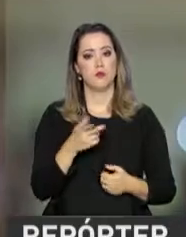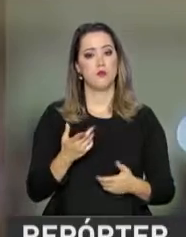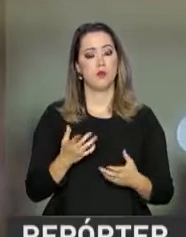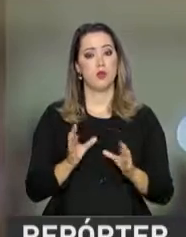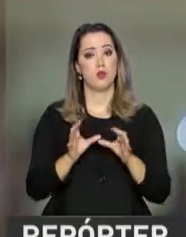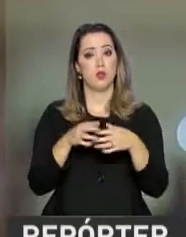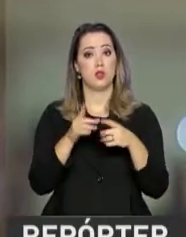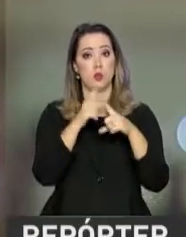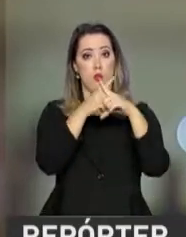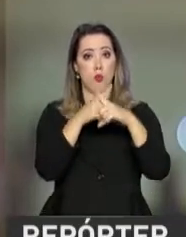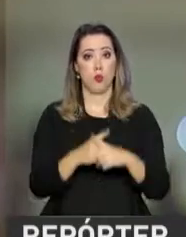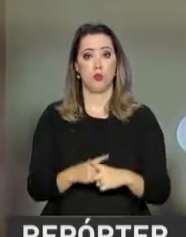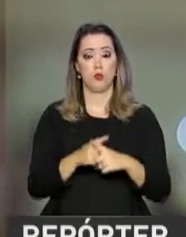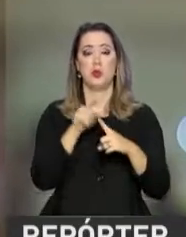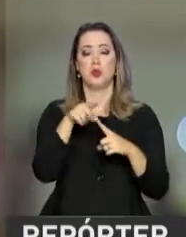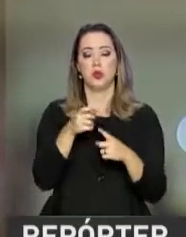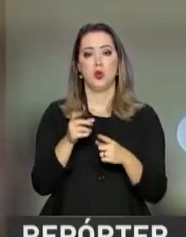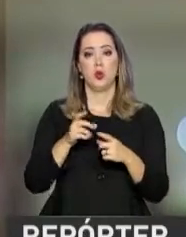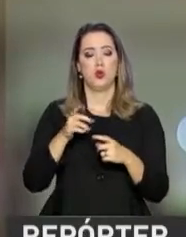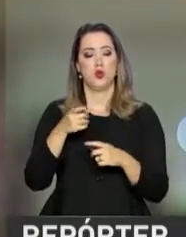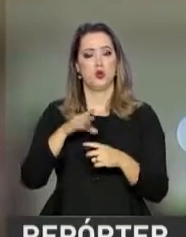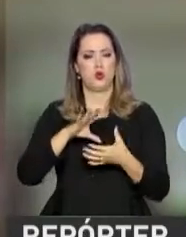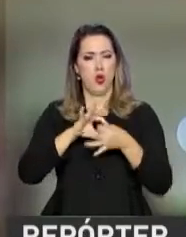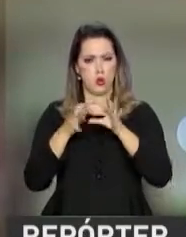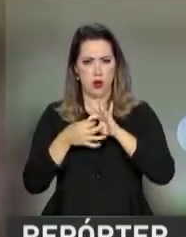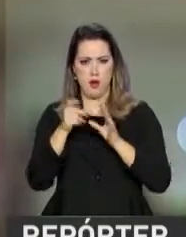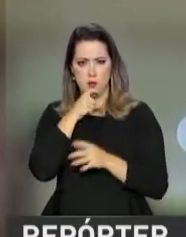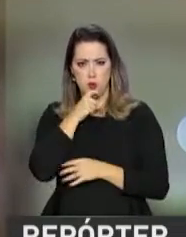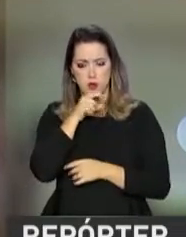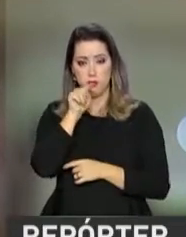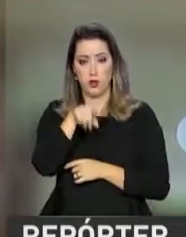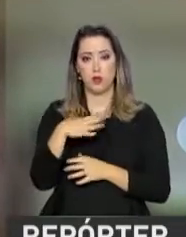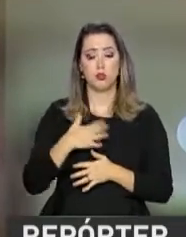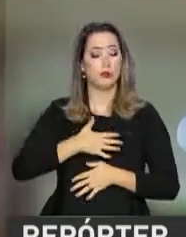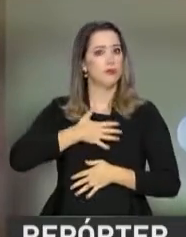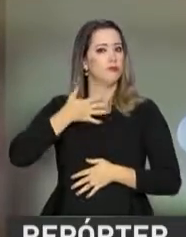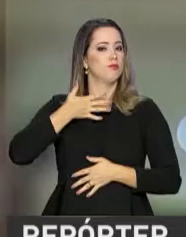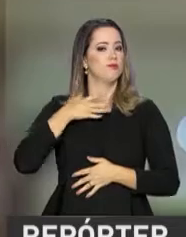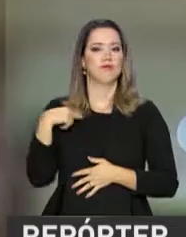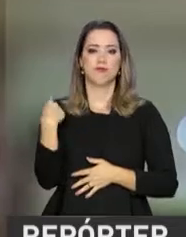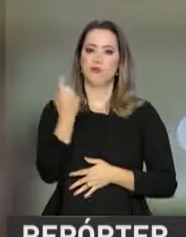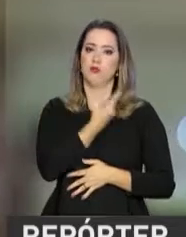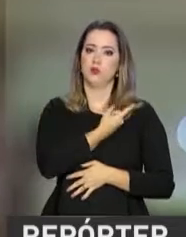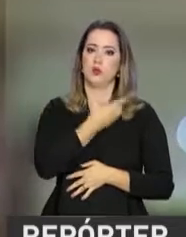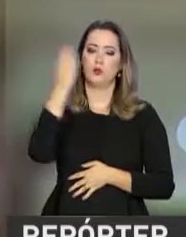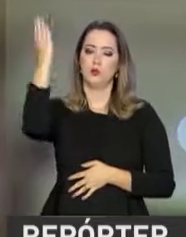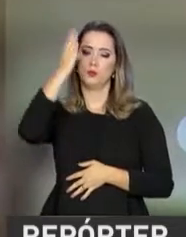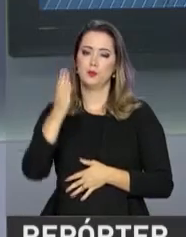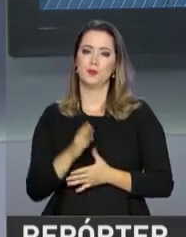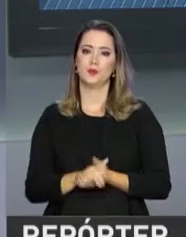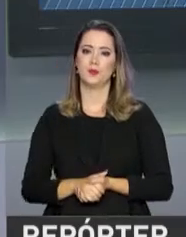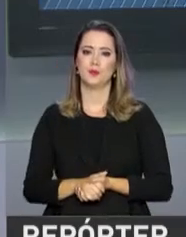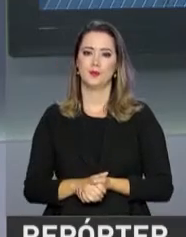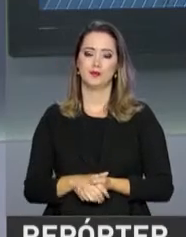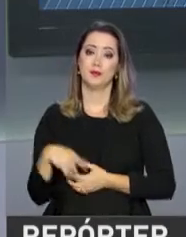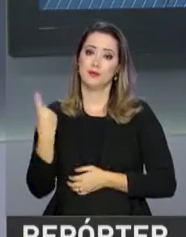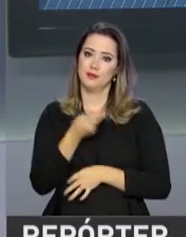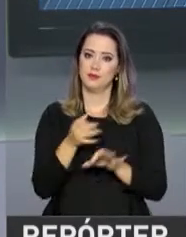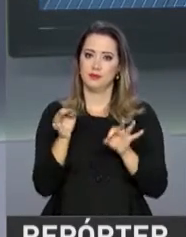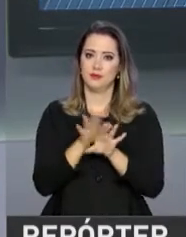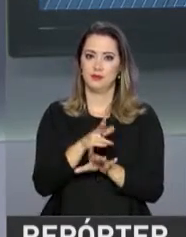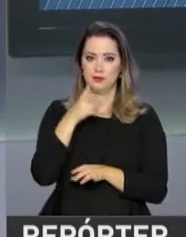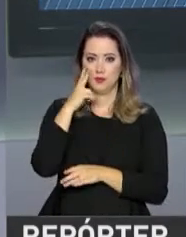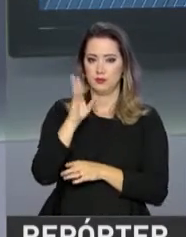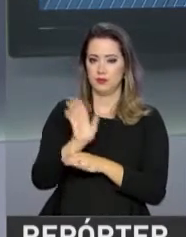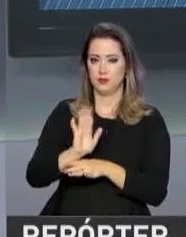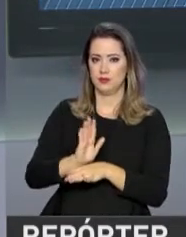dos jogos olímpicos de inverno serão certamente motivo de orgulho é é o brasil e nós ficamos